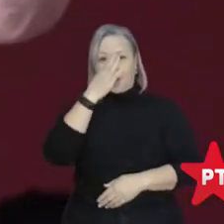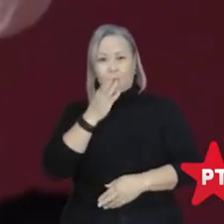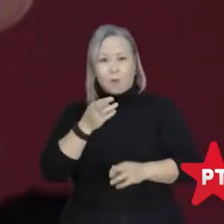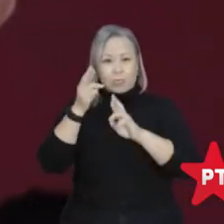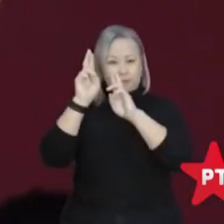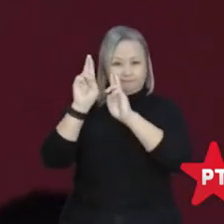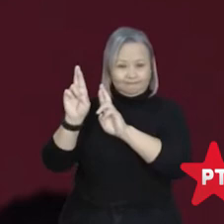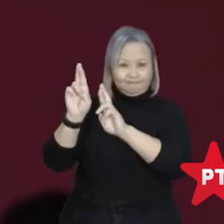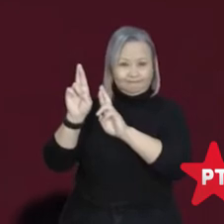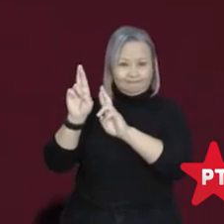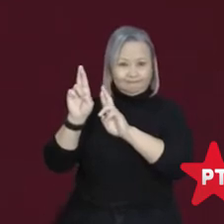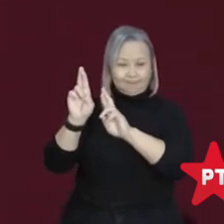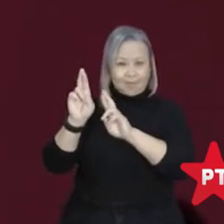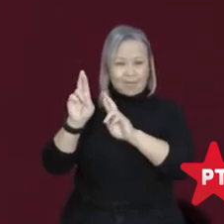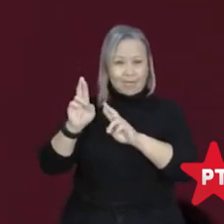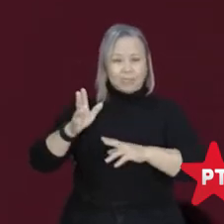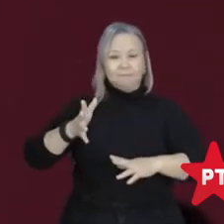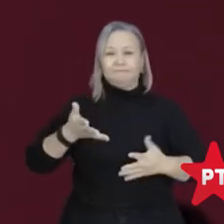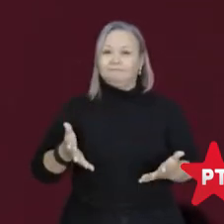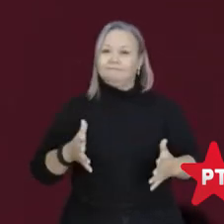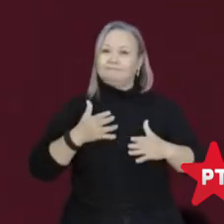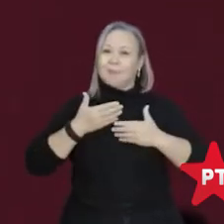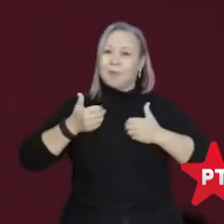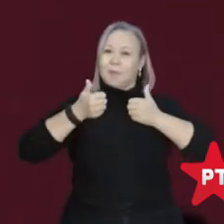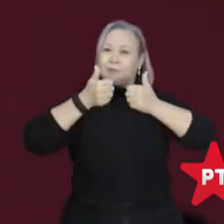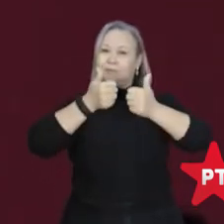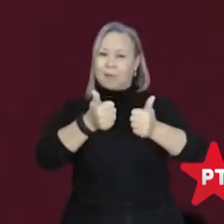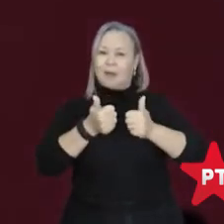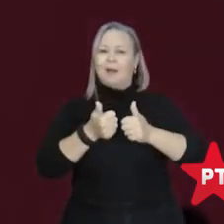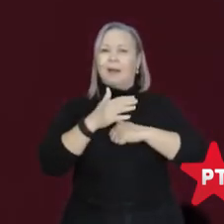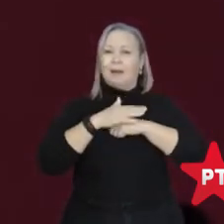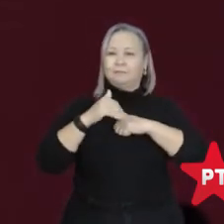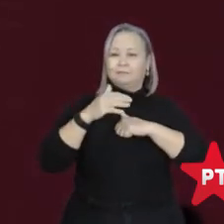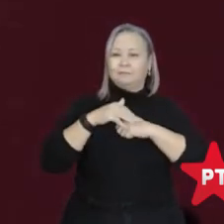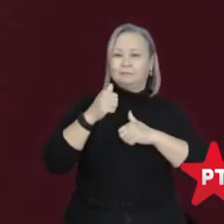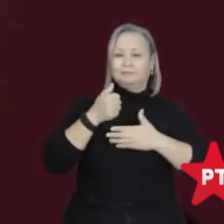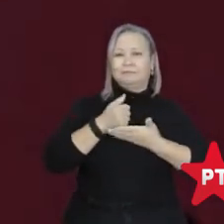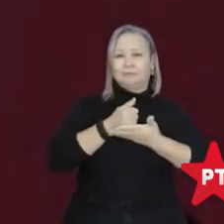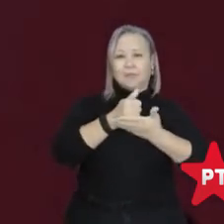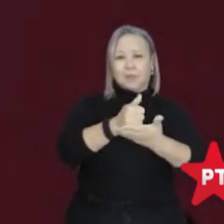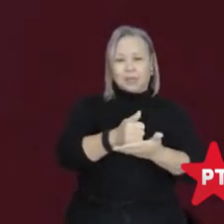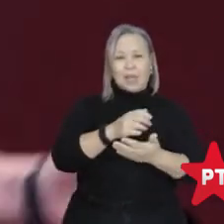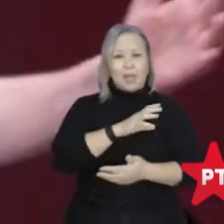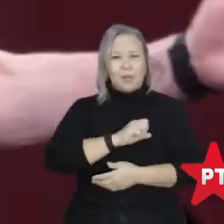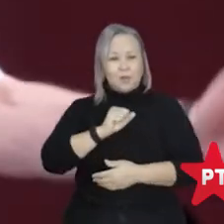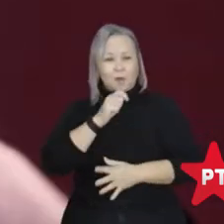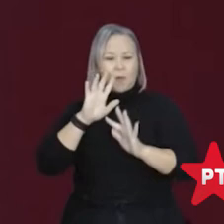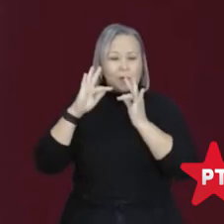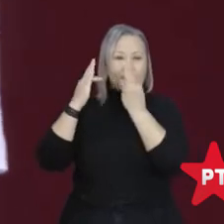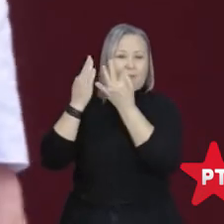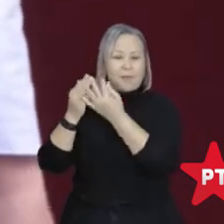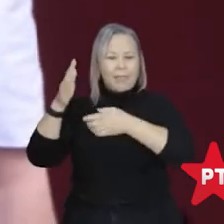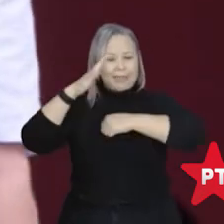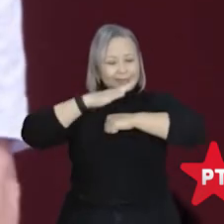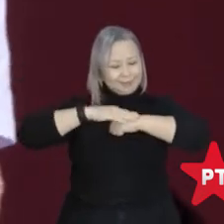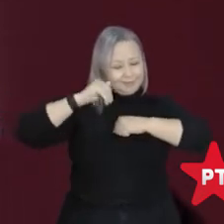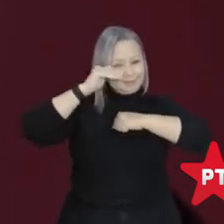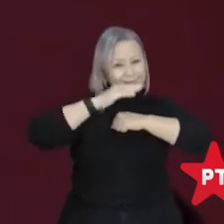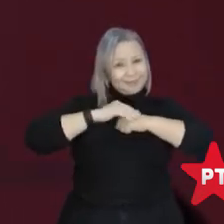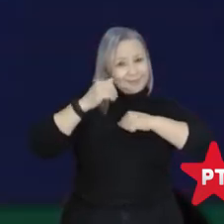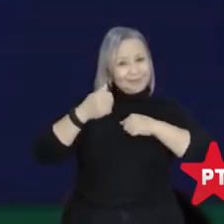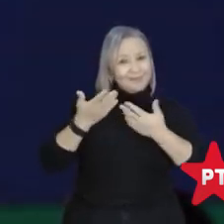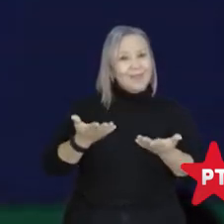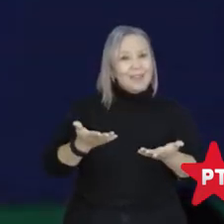prosperidade da Solidariedade do amor da família do Carinho da espiritualidade